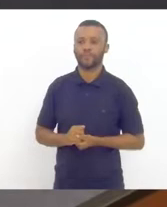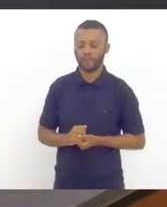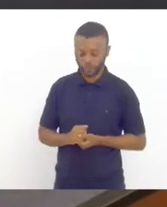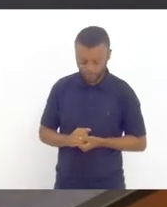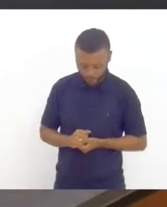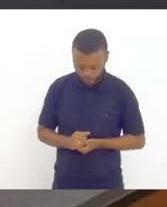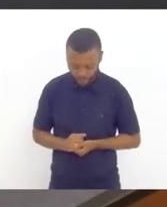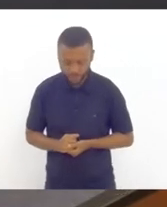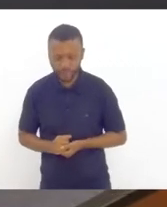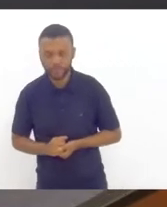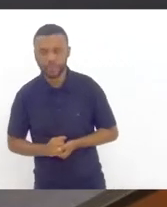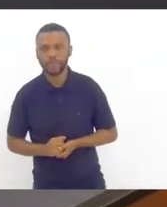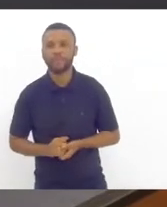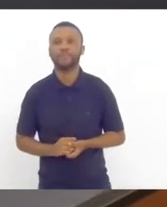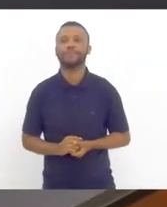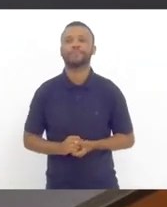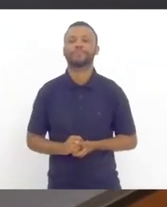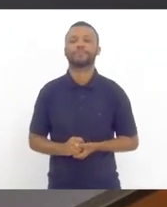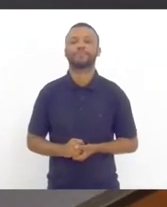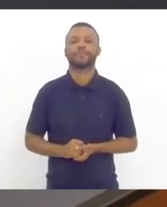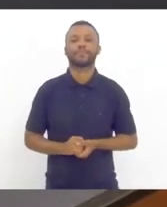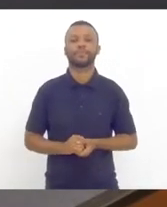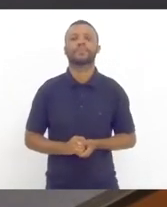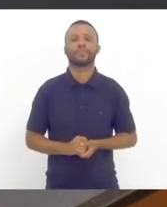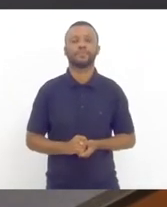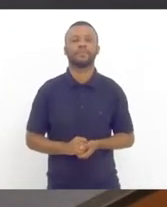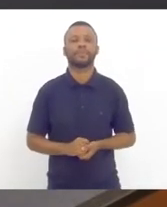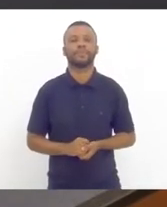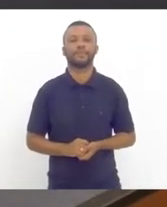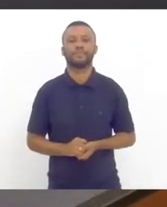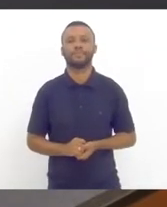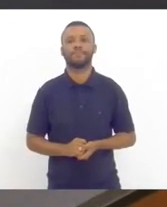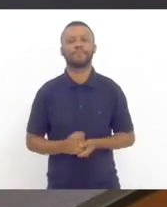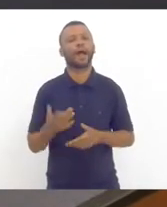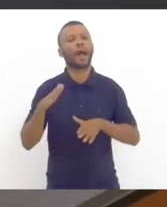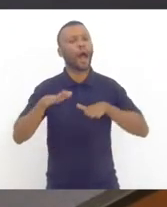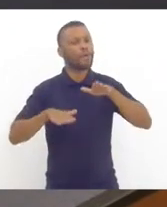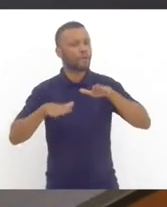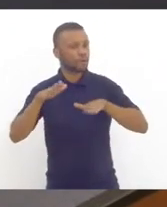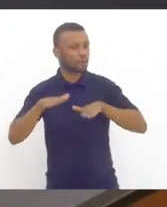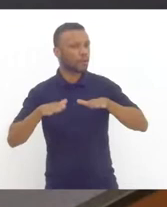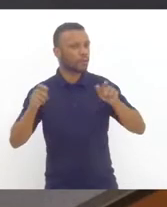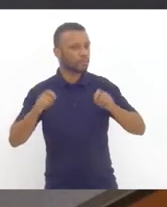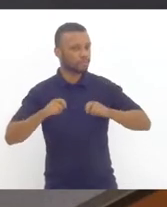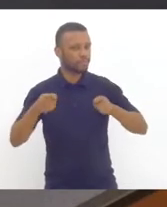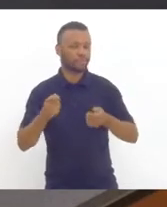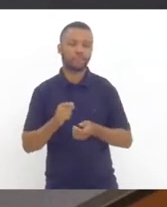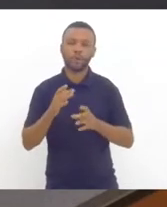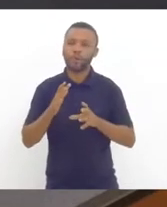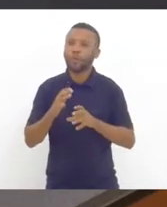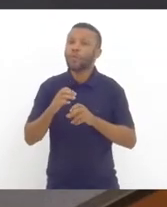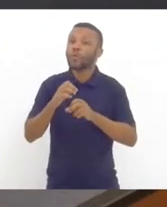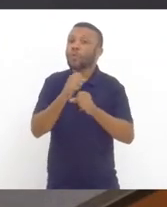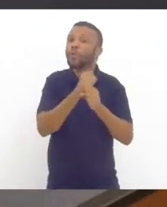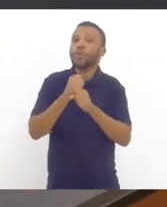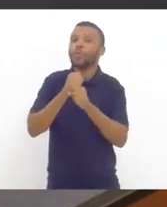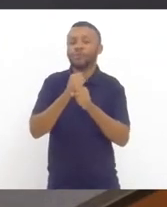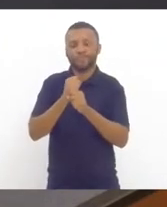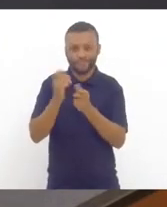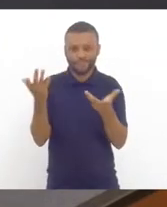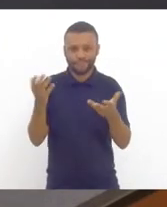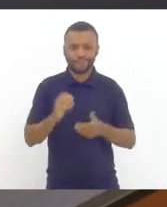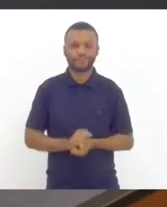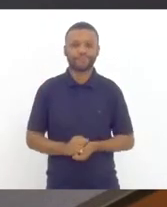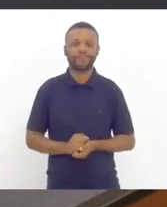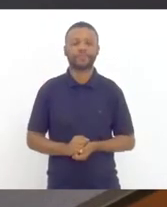Não, 21. A previsão é 21, 22. Né? Aproximadamente, ordem de grandeza. De que eu estou